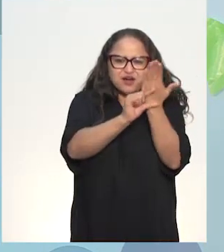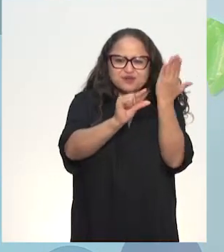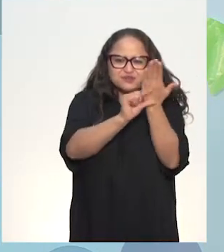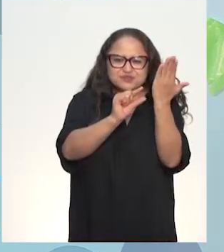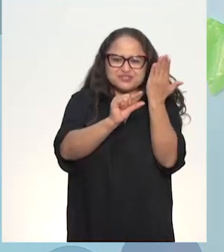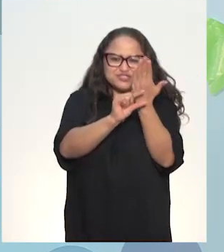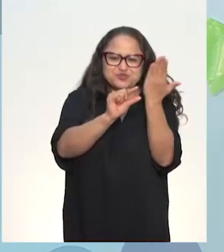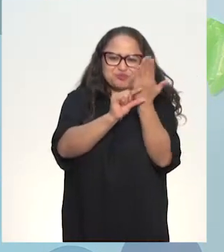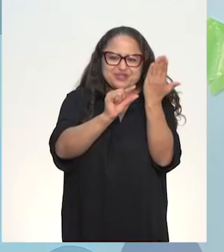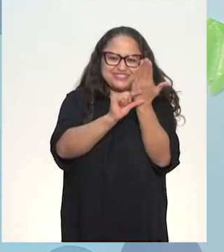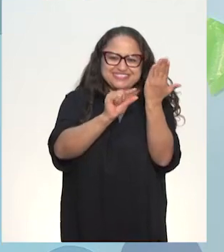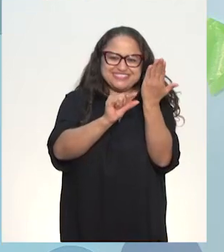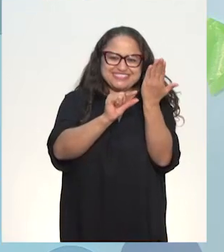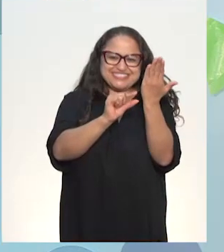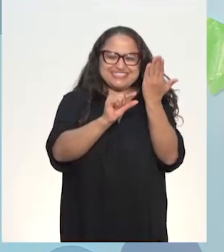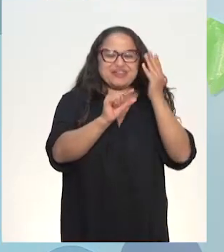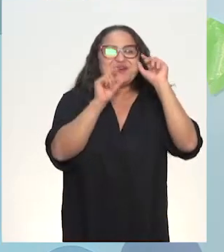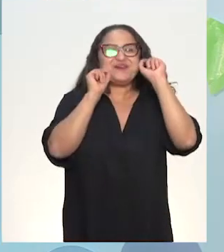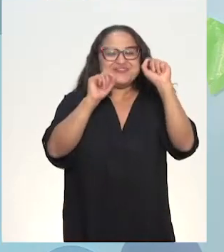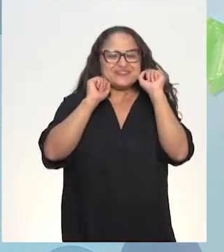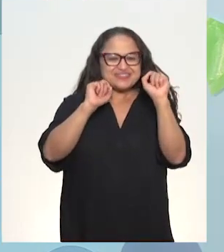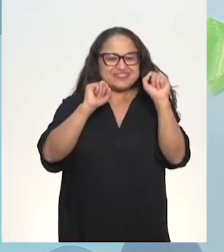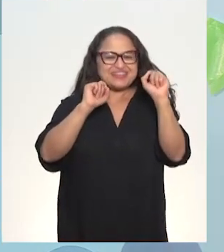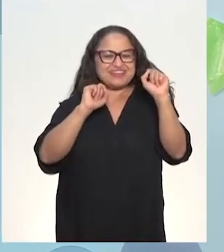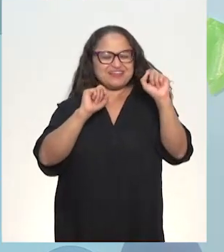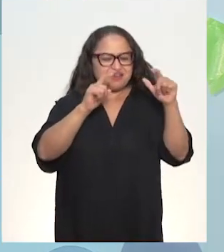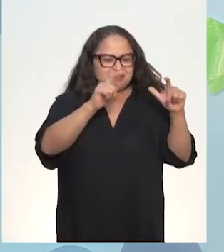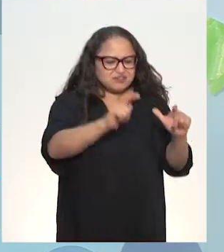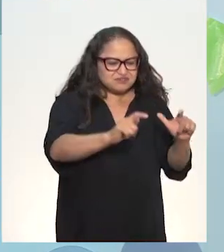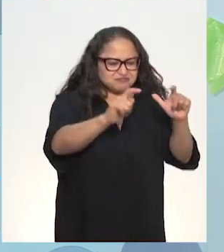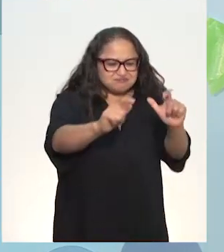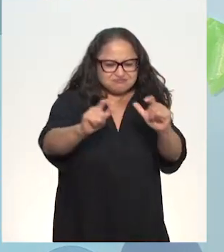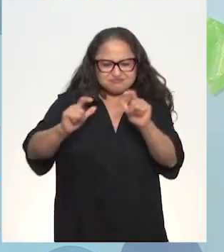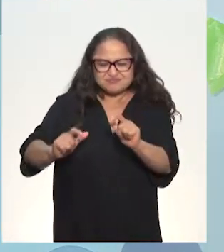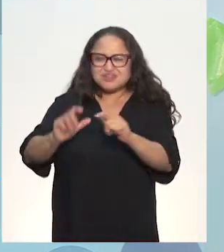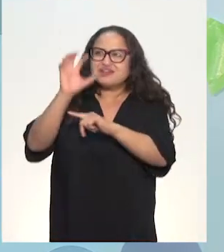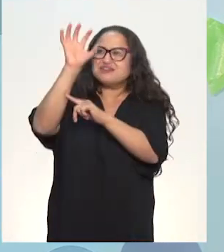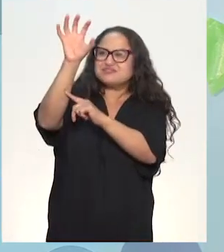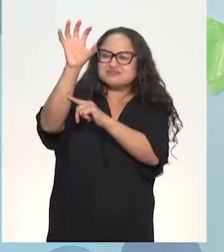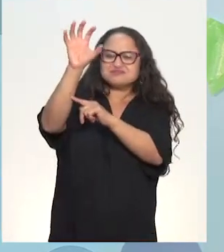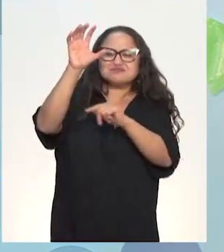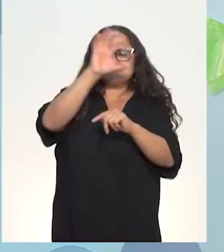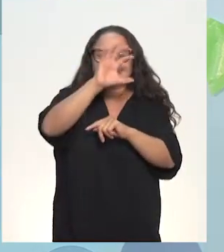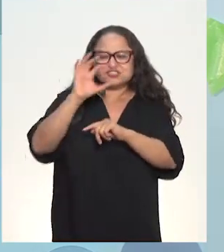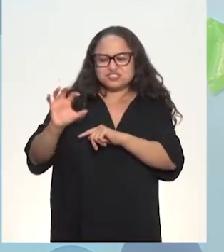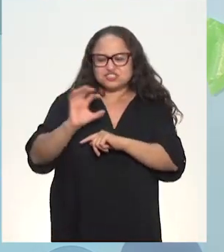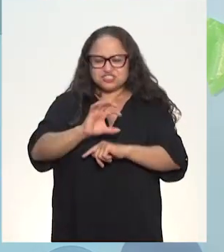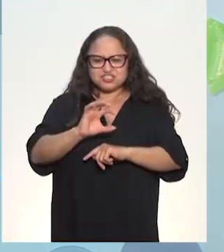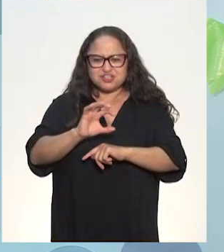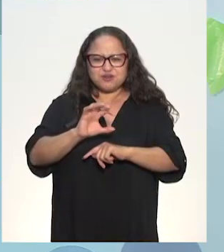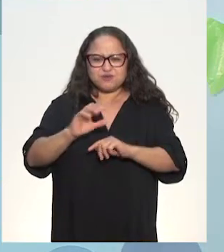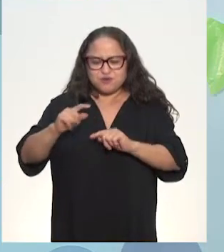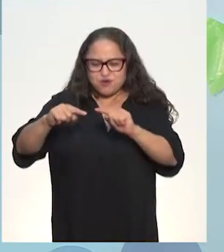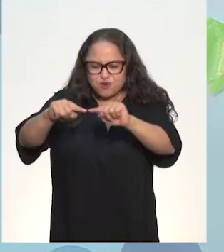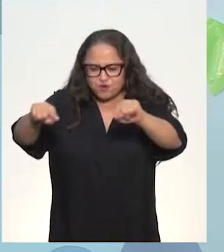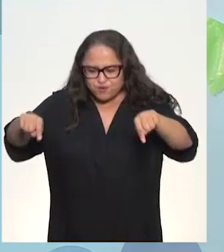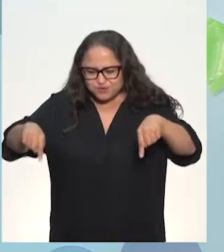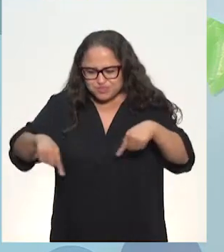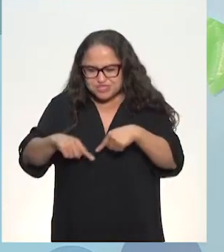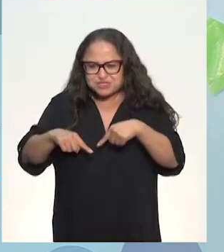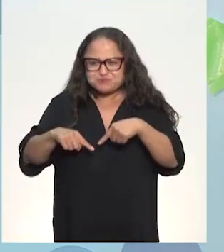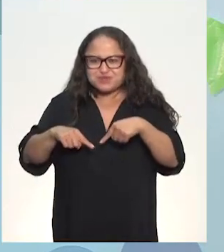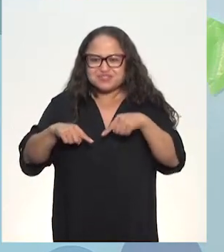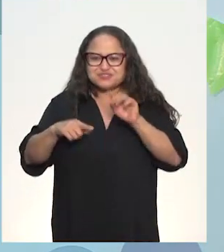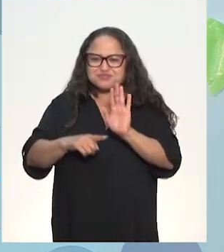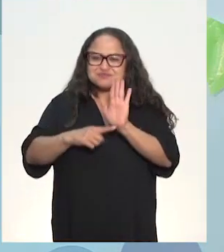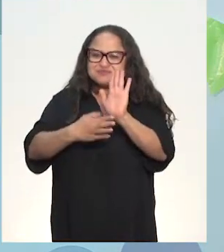aquilo que o local, a região, aquilo que a cidade deles, aquilo que o espaço proporcionou.